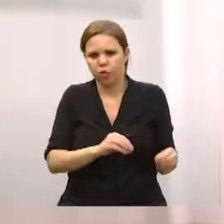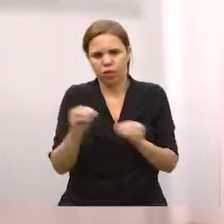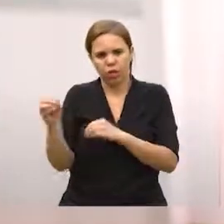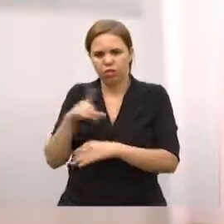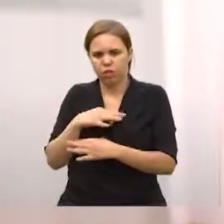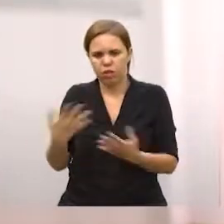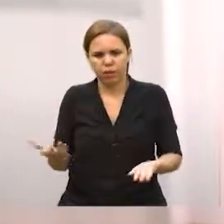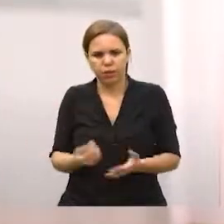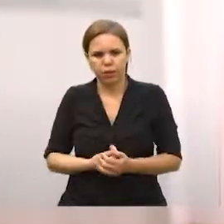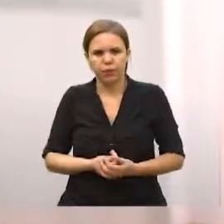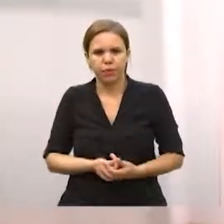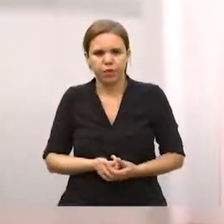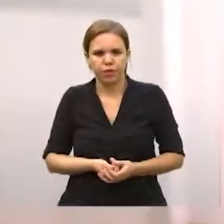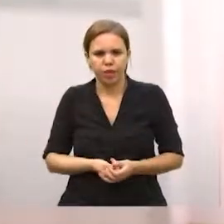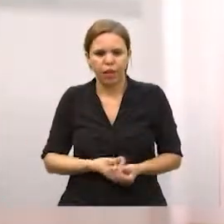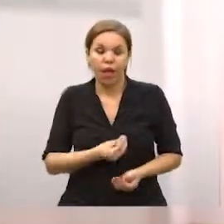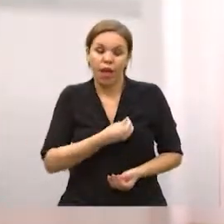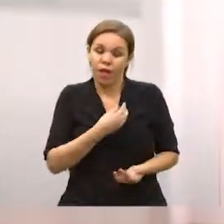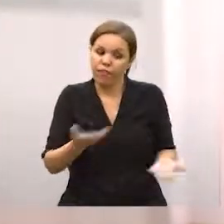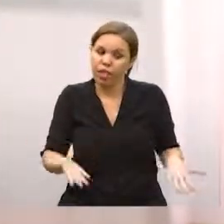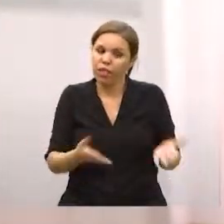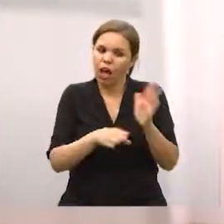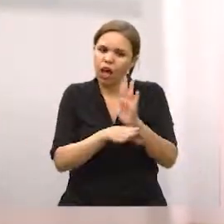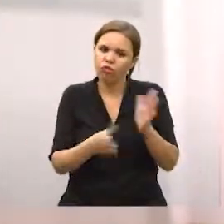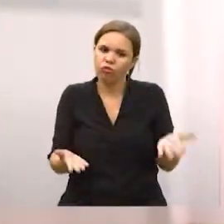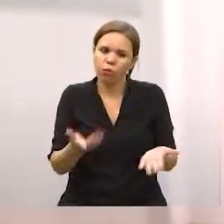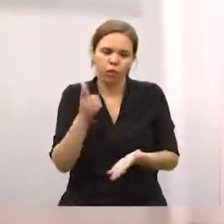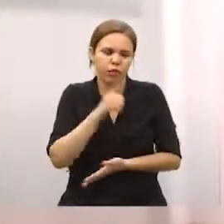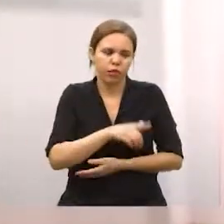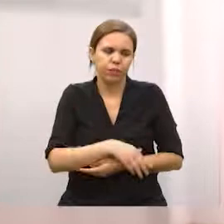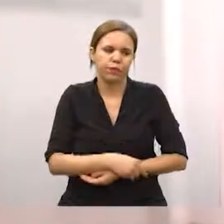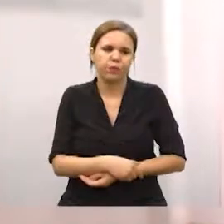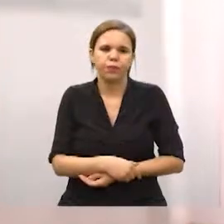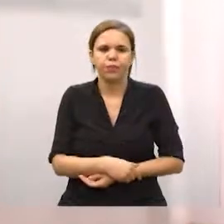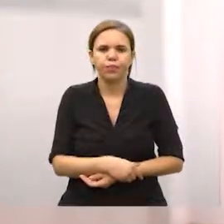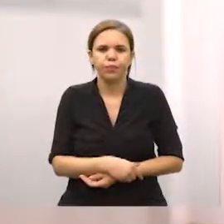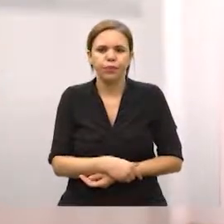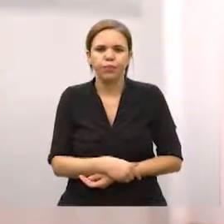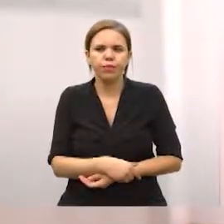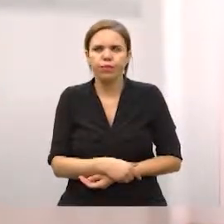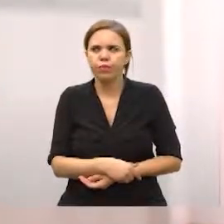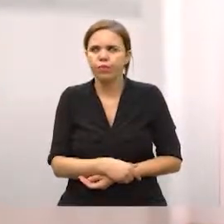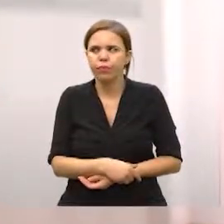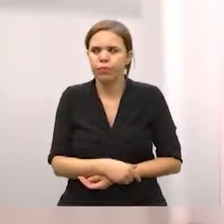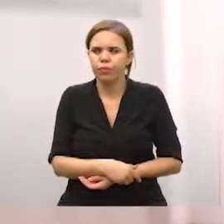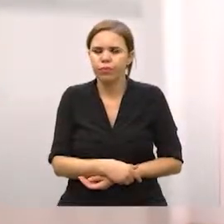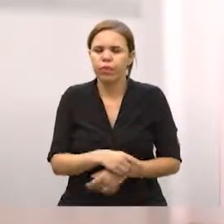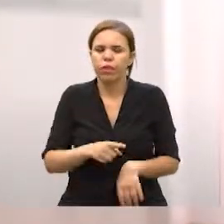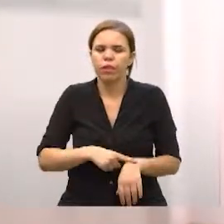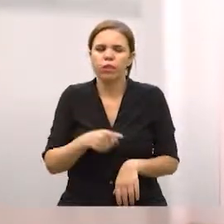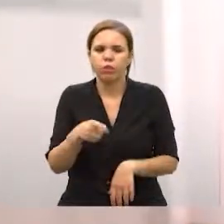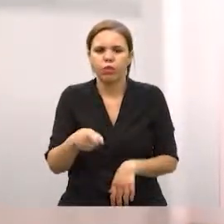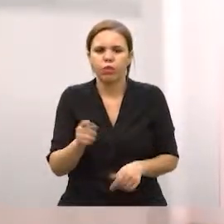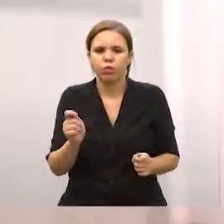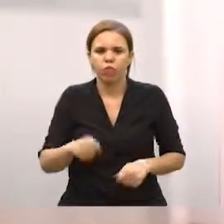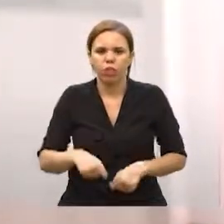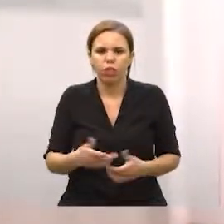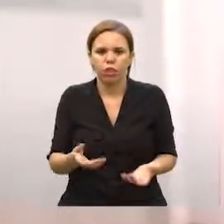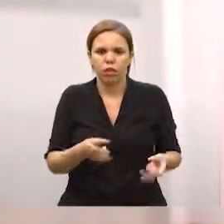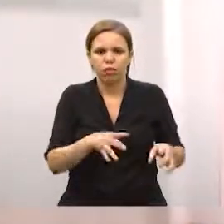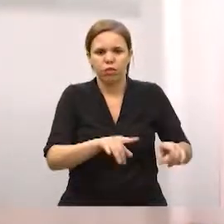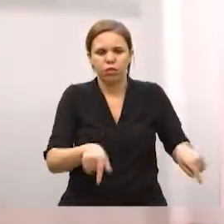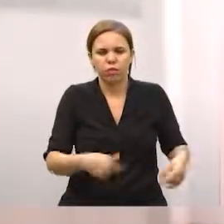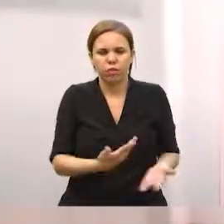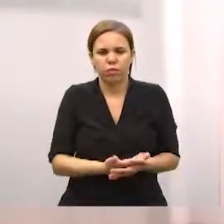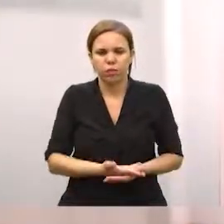viu que não seria necessário. Então, foi a vida dando aquele empurrãozinho que faltava, né? Então, eu consegui aí, nesse momento, bom,